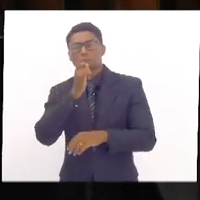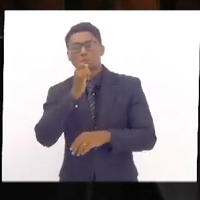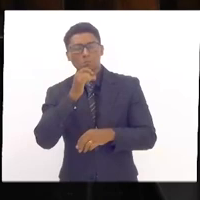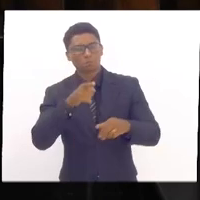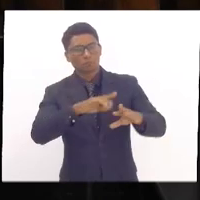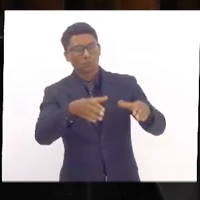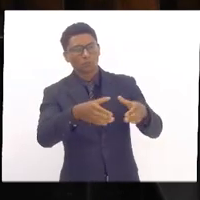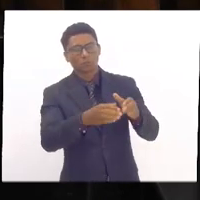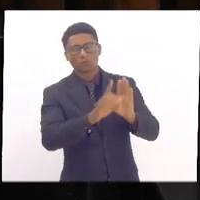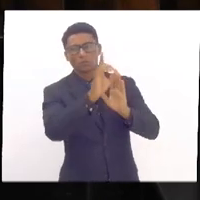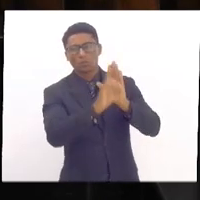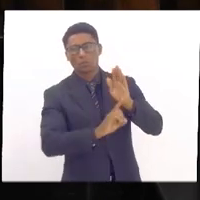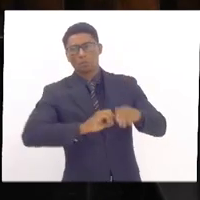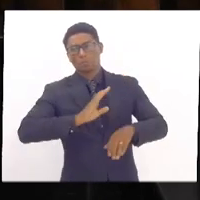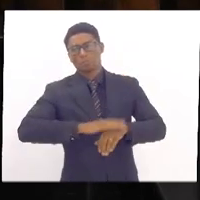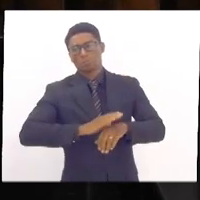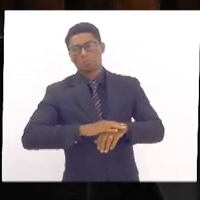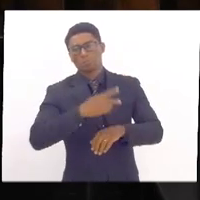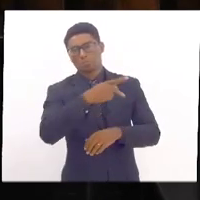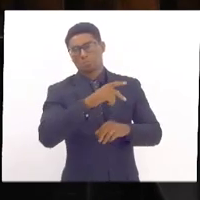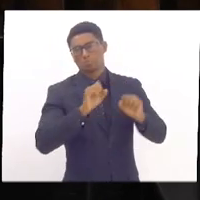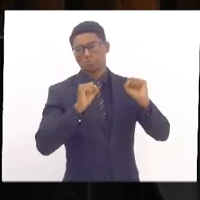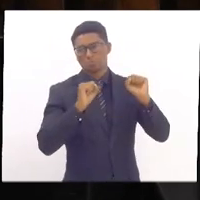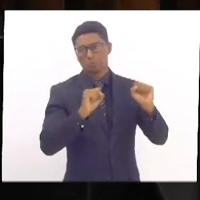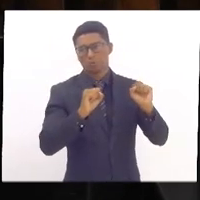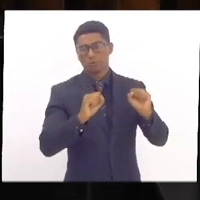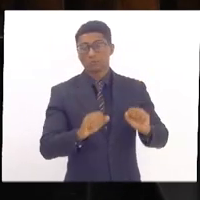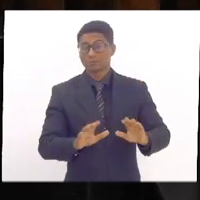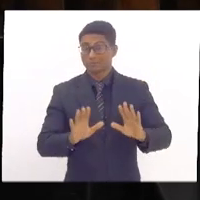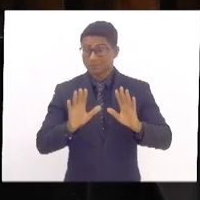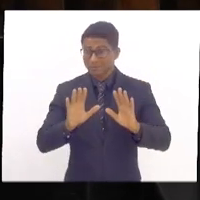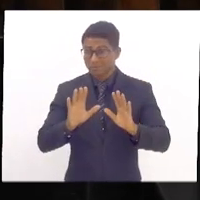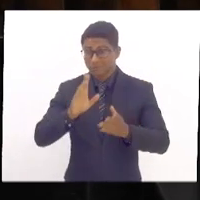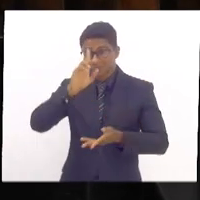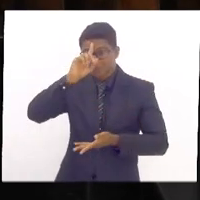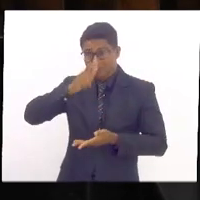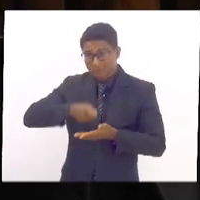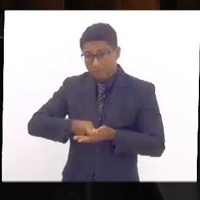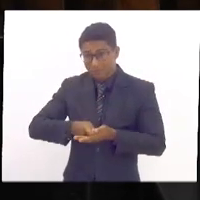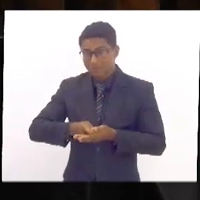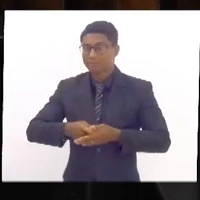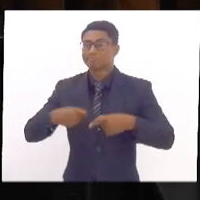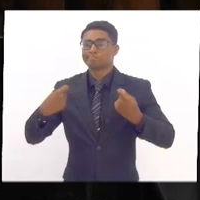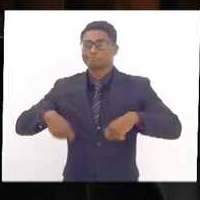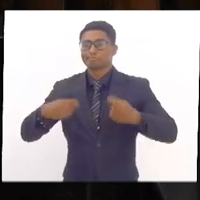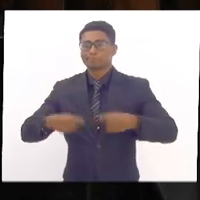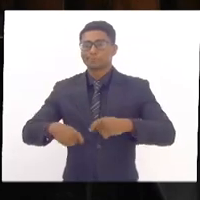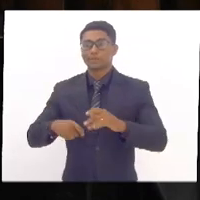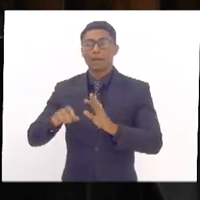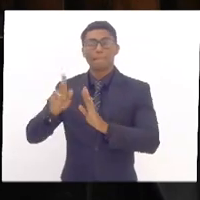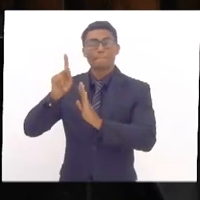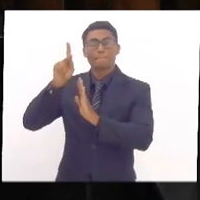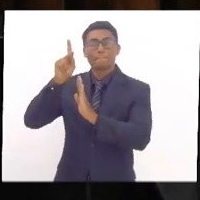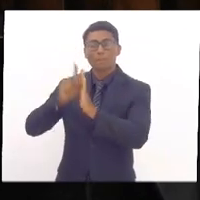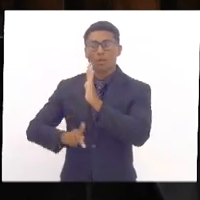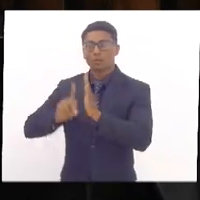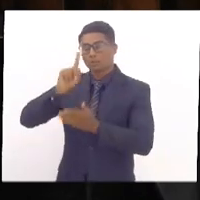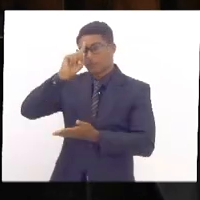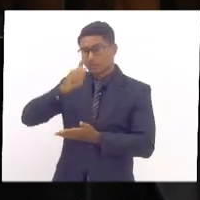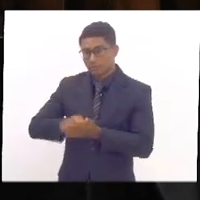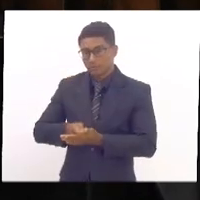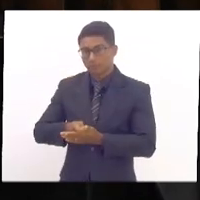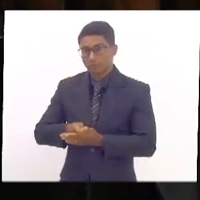ato próprio. Resolução tem que ser por projeto de resolução